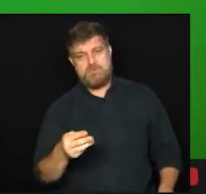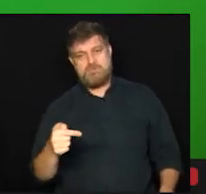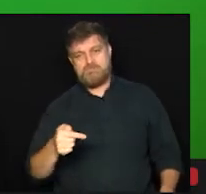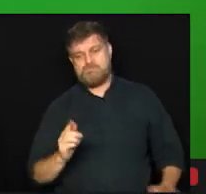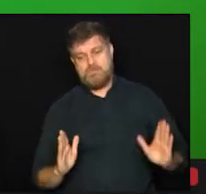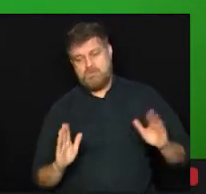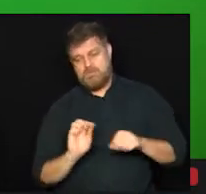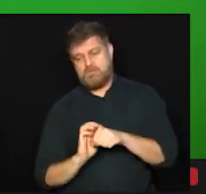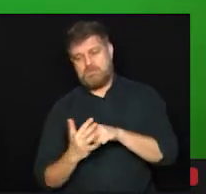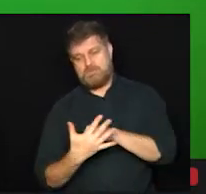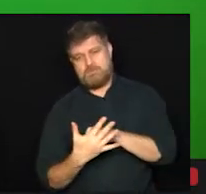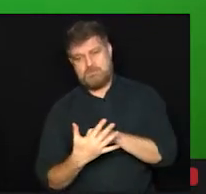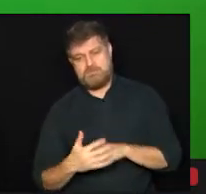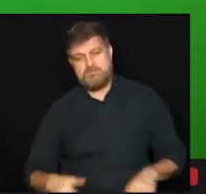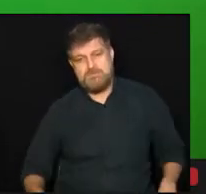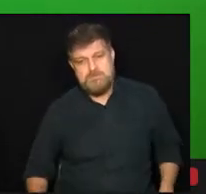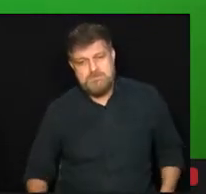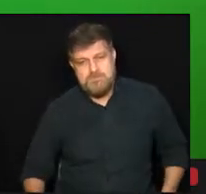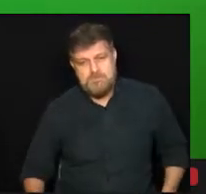Então,